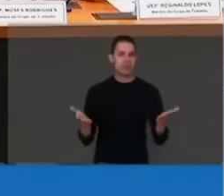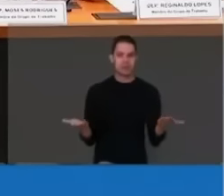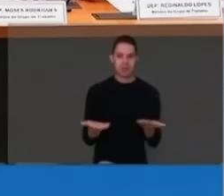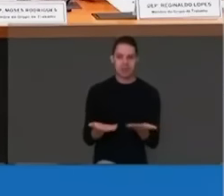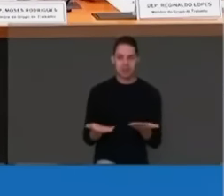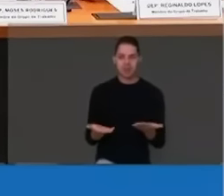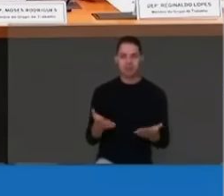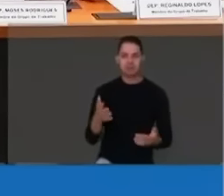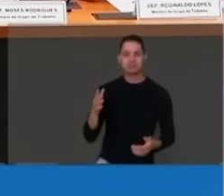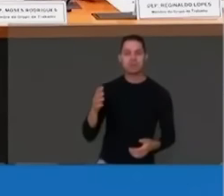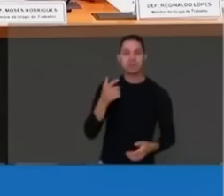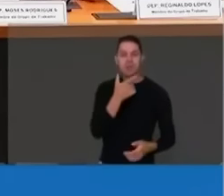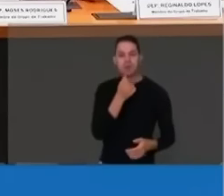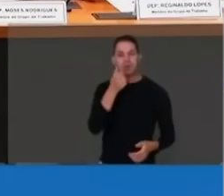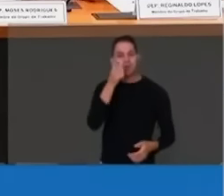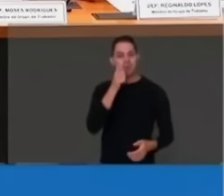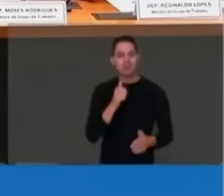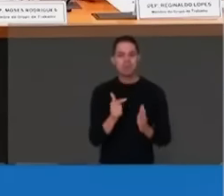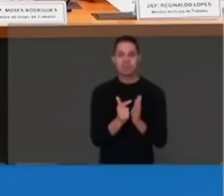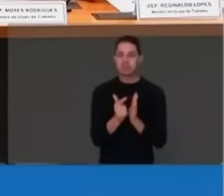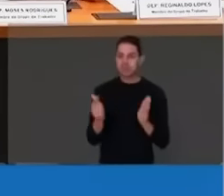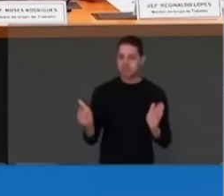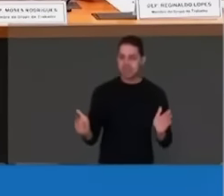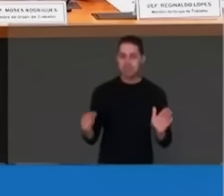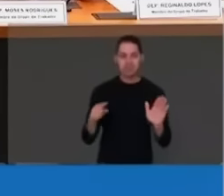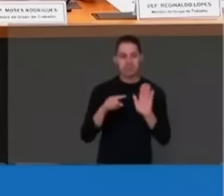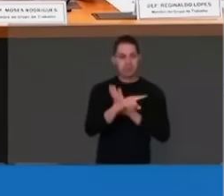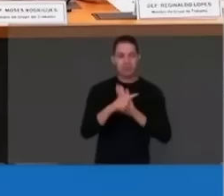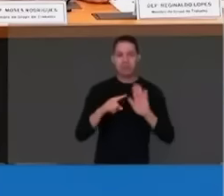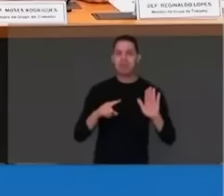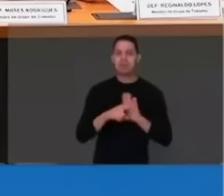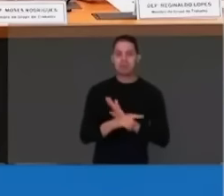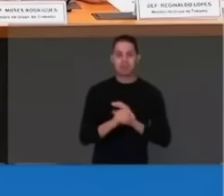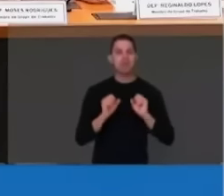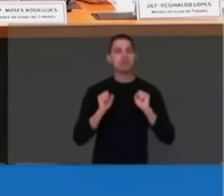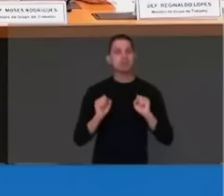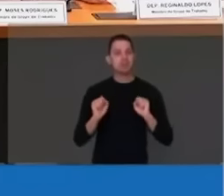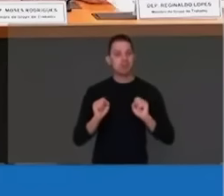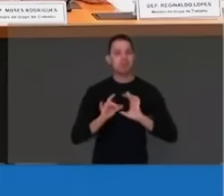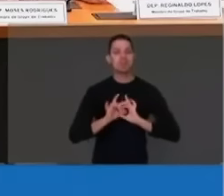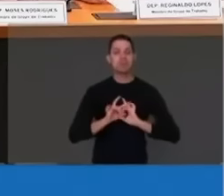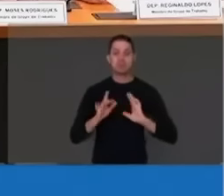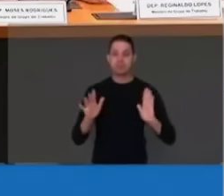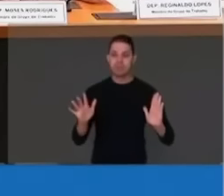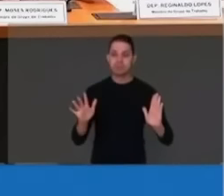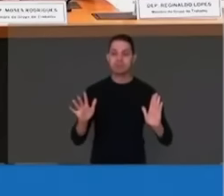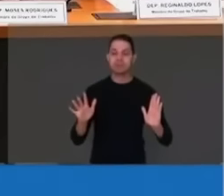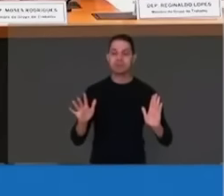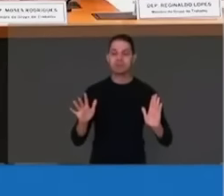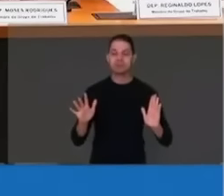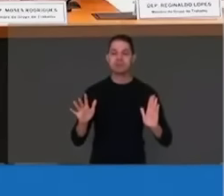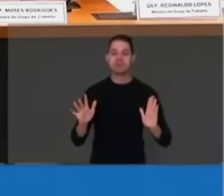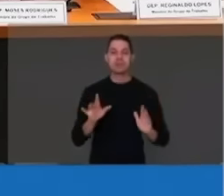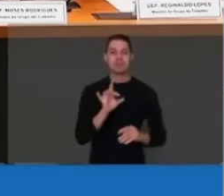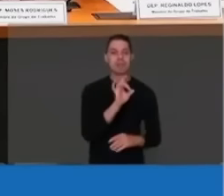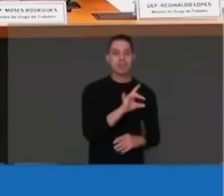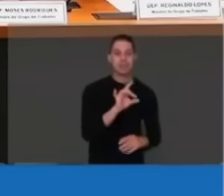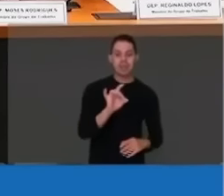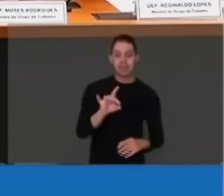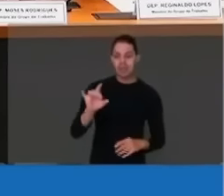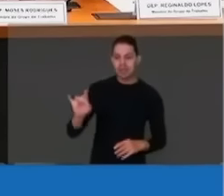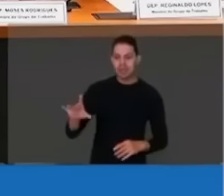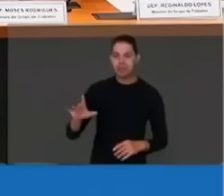detalhe agora isso pode ser debatido depois acho que no caso da reforma tributária eh Há uma